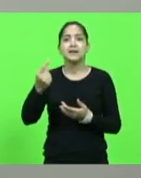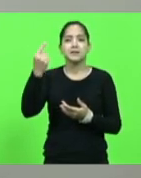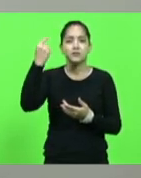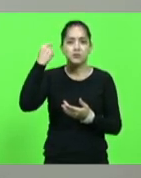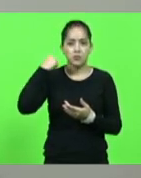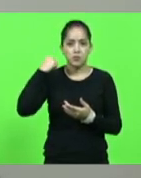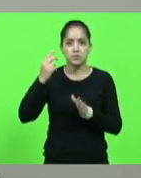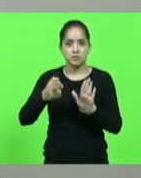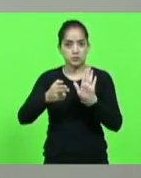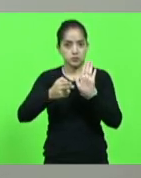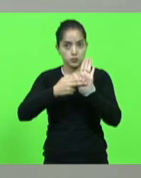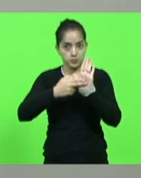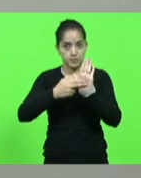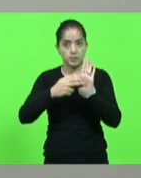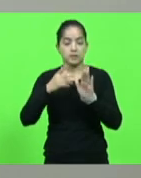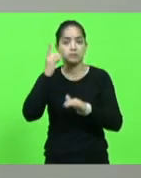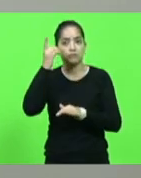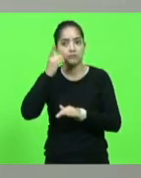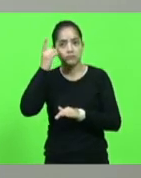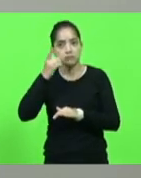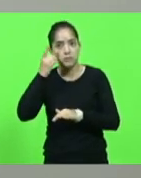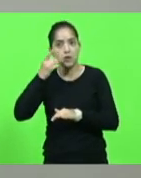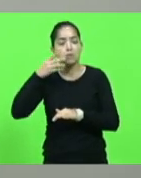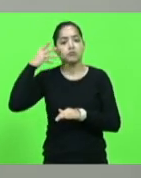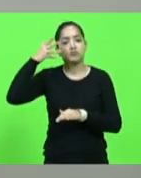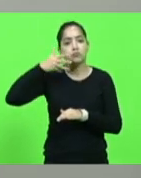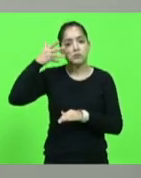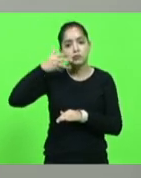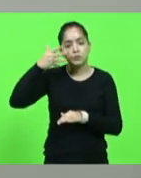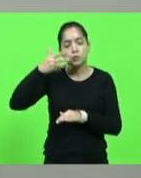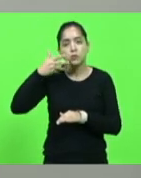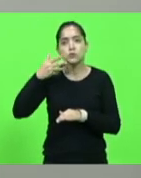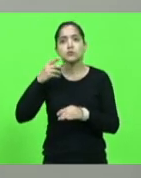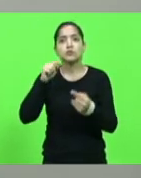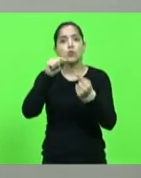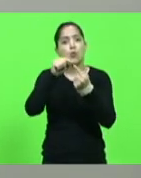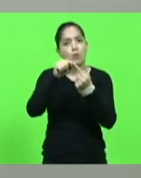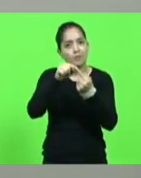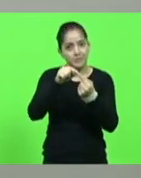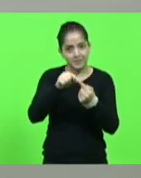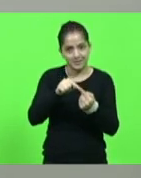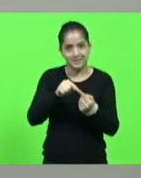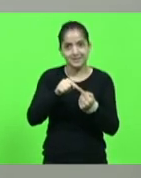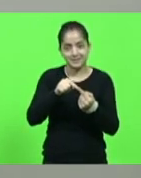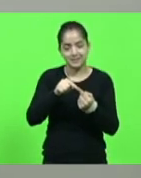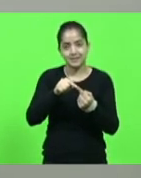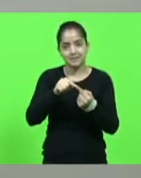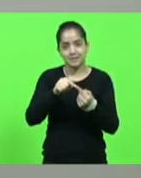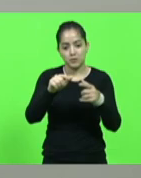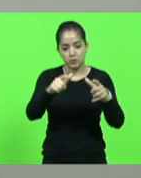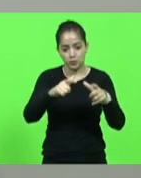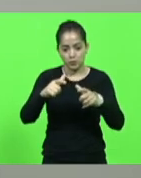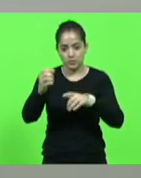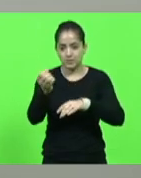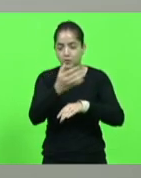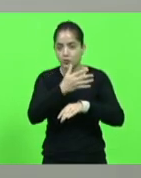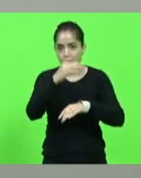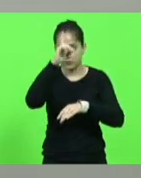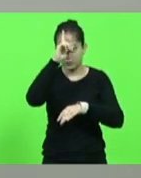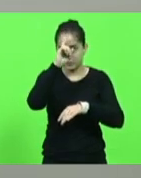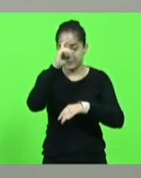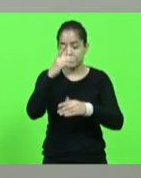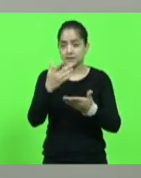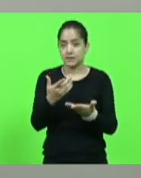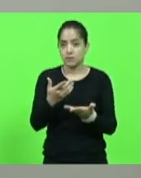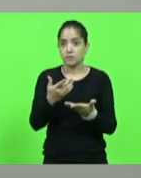grande parte das minhas falas, das minhas intervenções, são relacionadas à nova ala do Hospital Tereza Ramos. E daí,